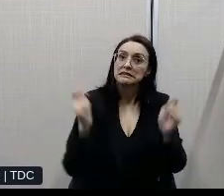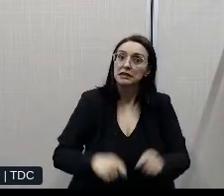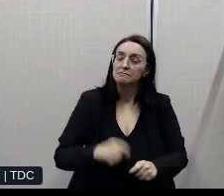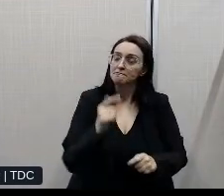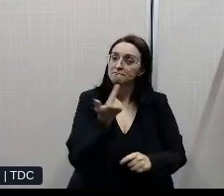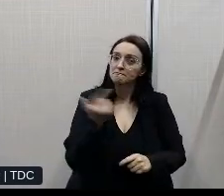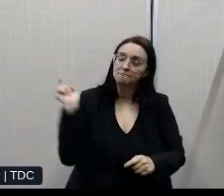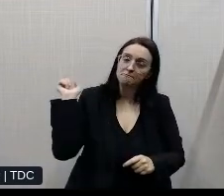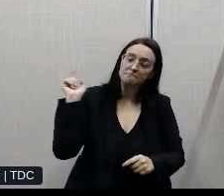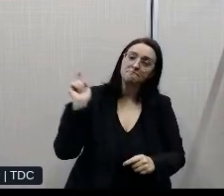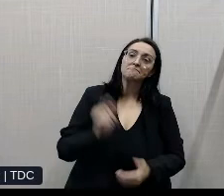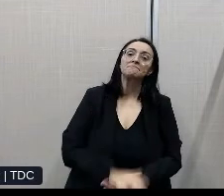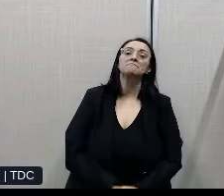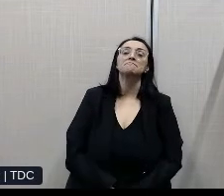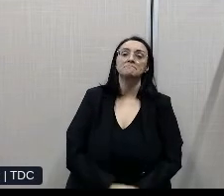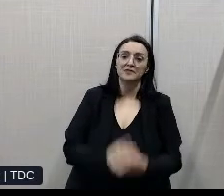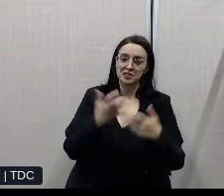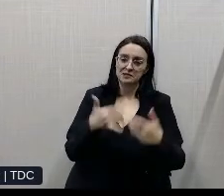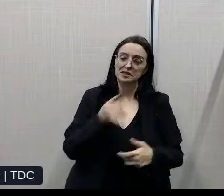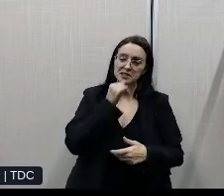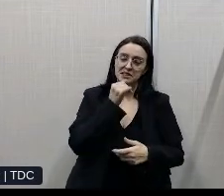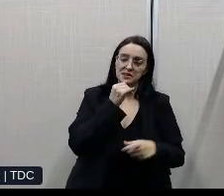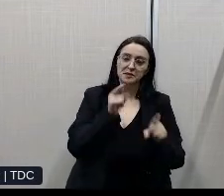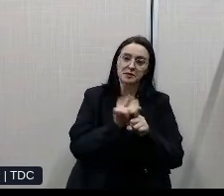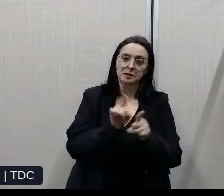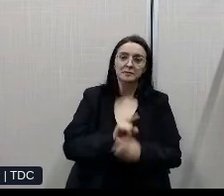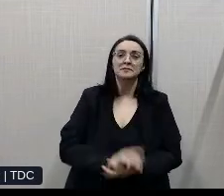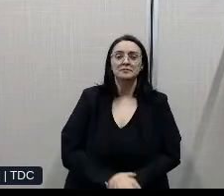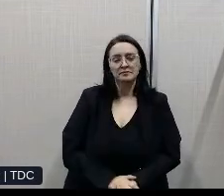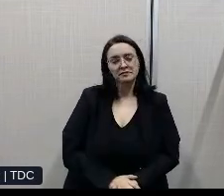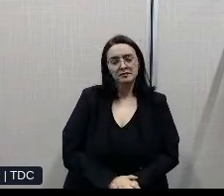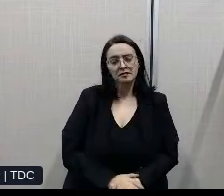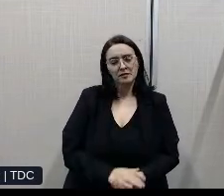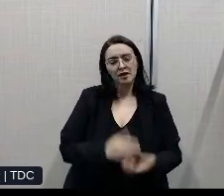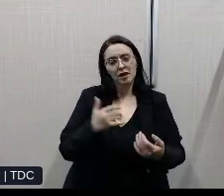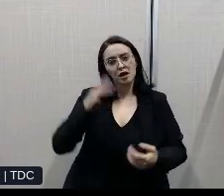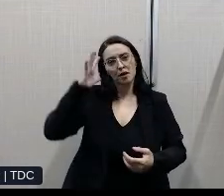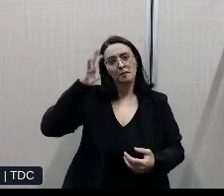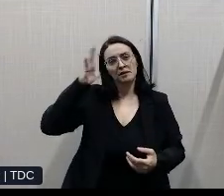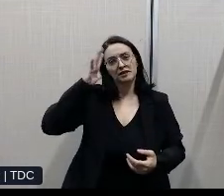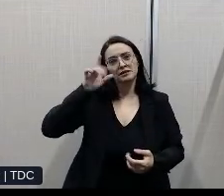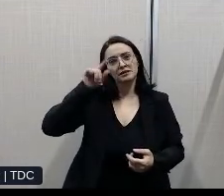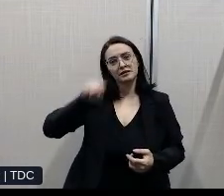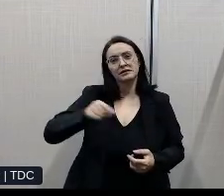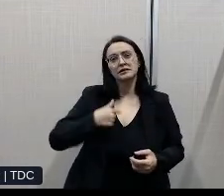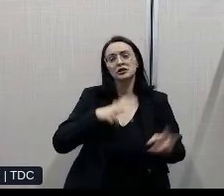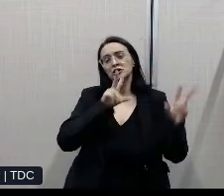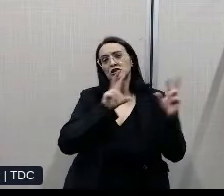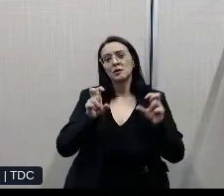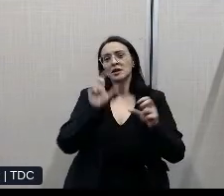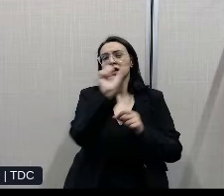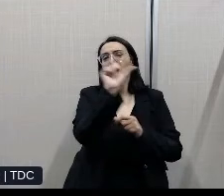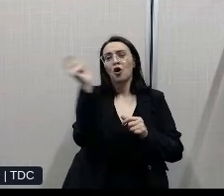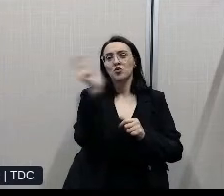para o próximo que eu vou trazer alguns exemplos. Então, quando a gente pensa nessa questão